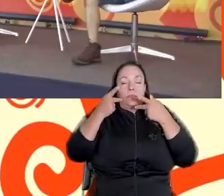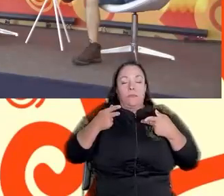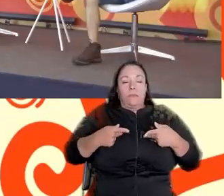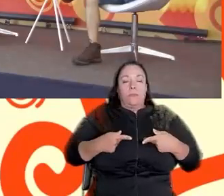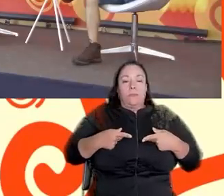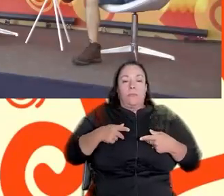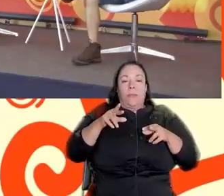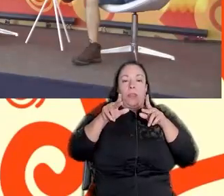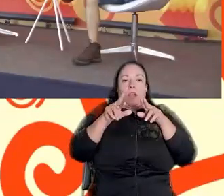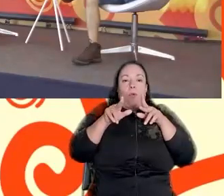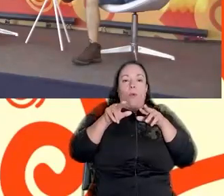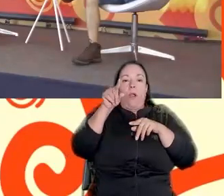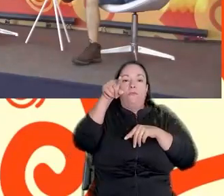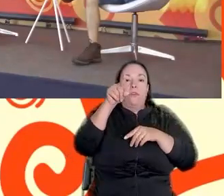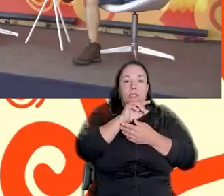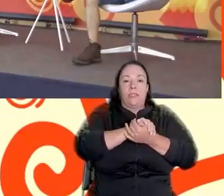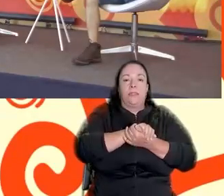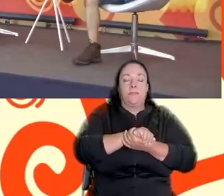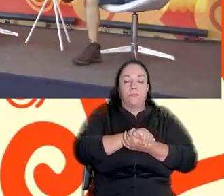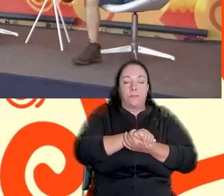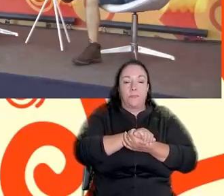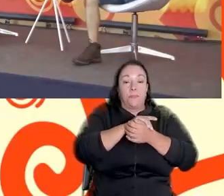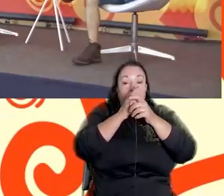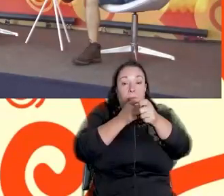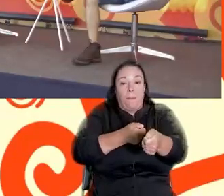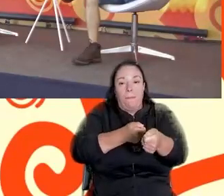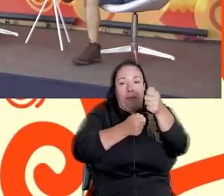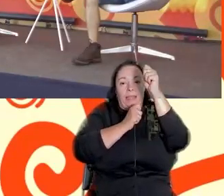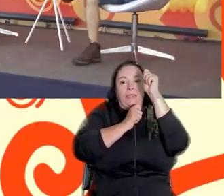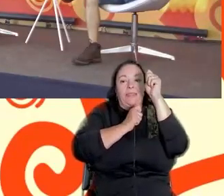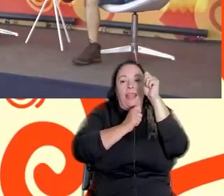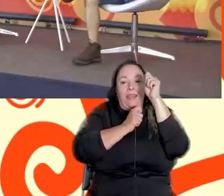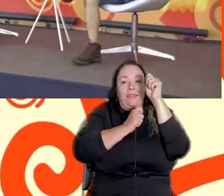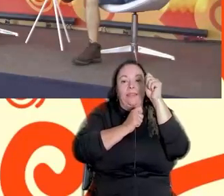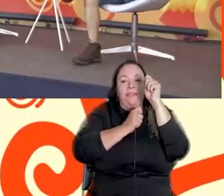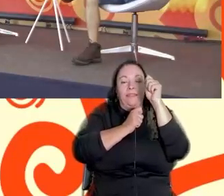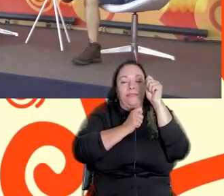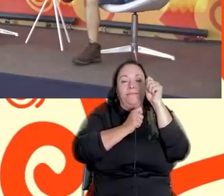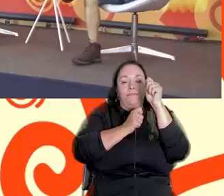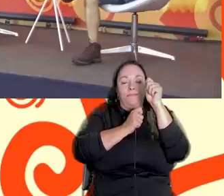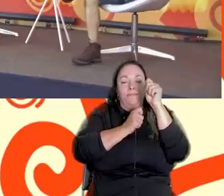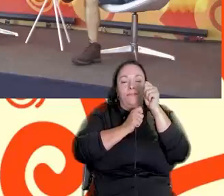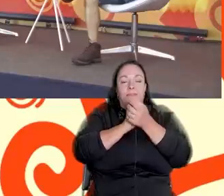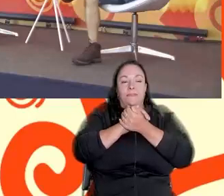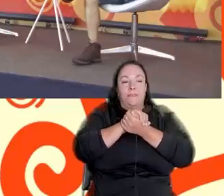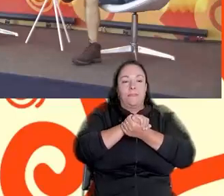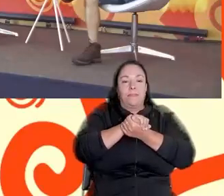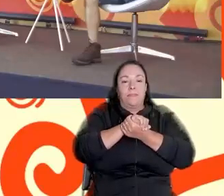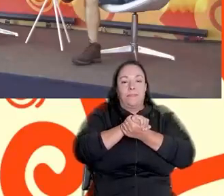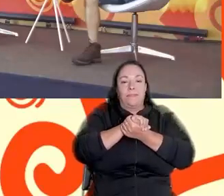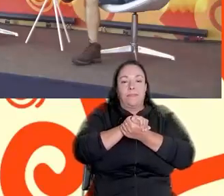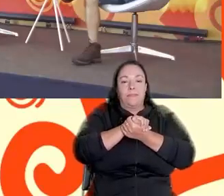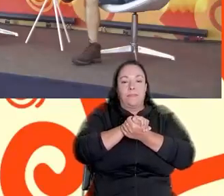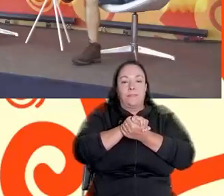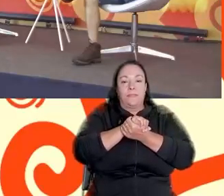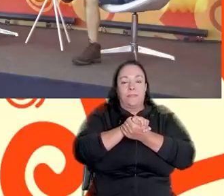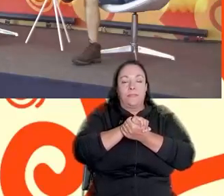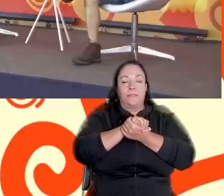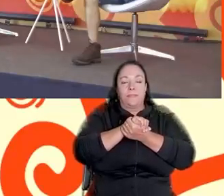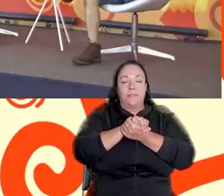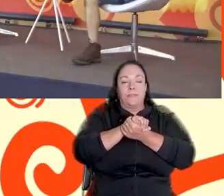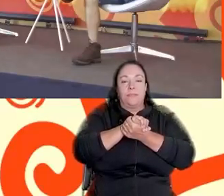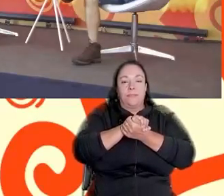tá? Então, parece-me que a pescaria, realmente, ela traz isso para as pessoas, né? Ela traz essa tranquilidade.